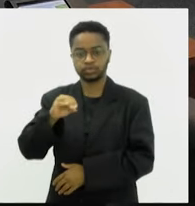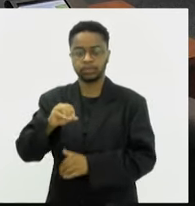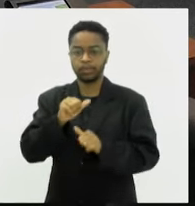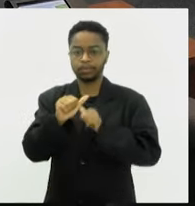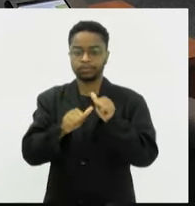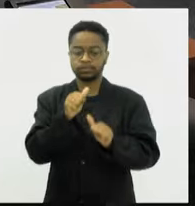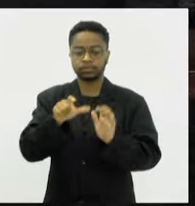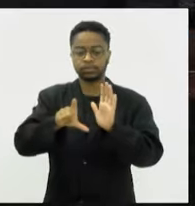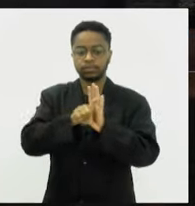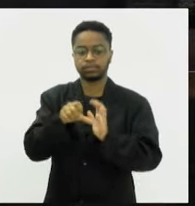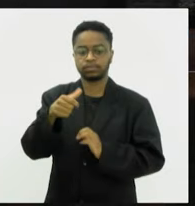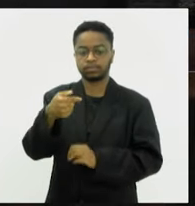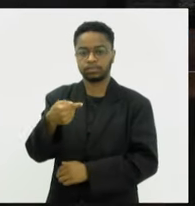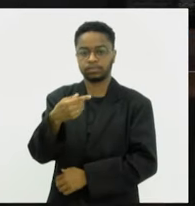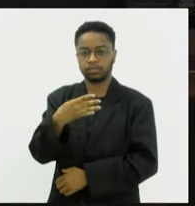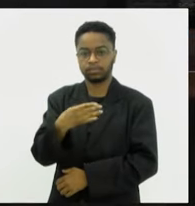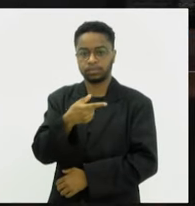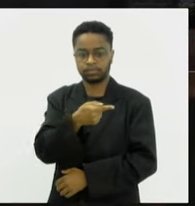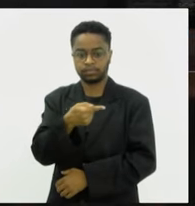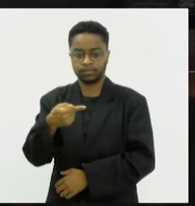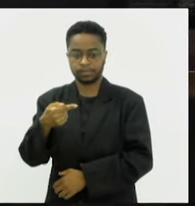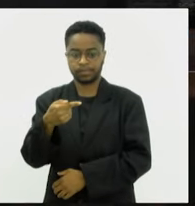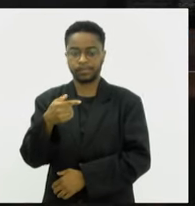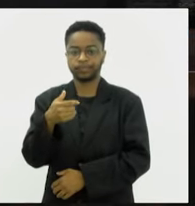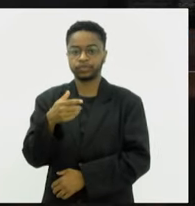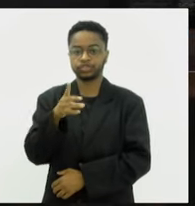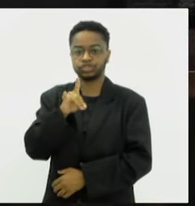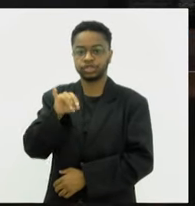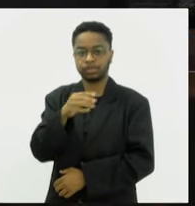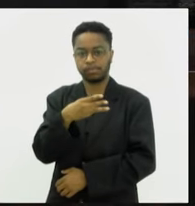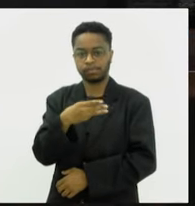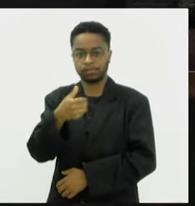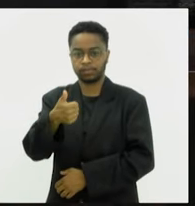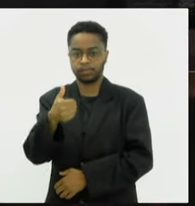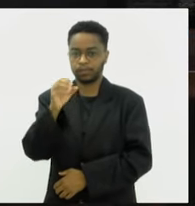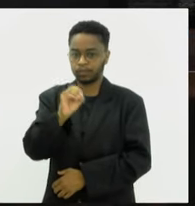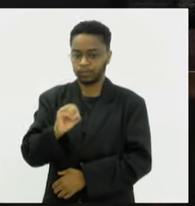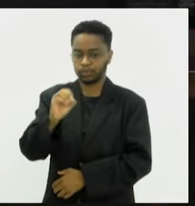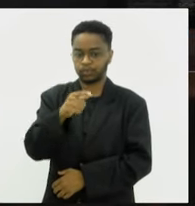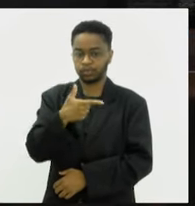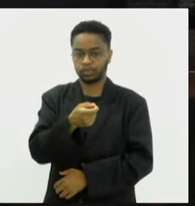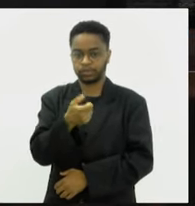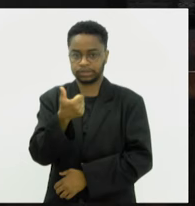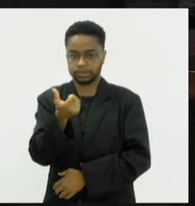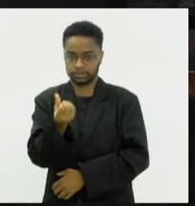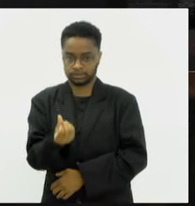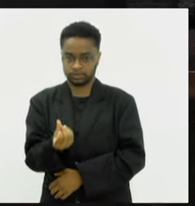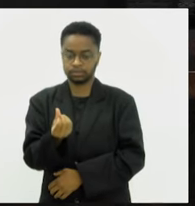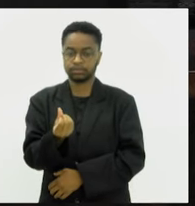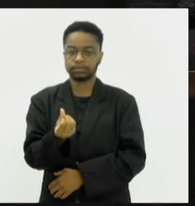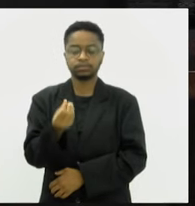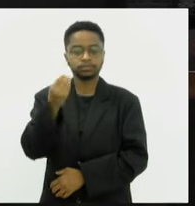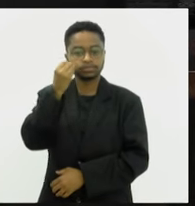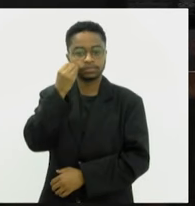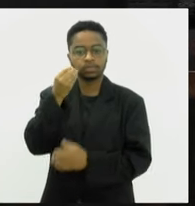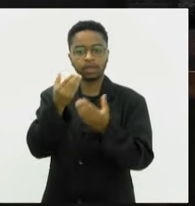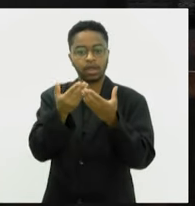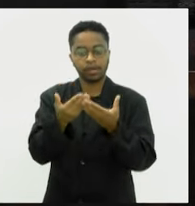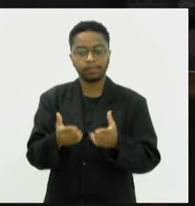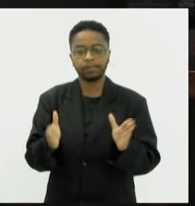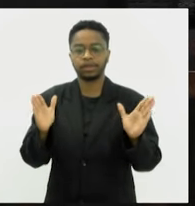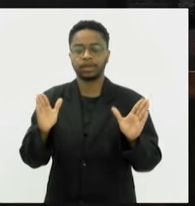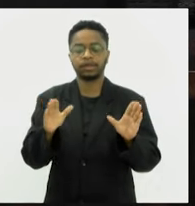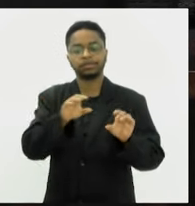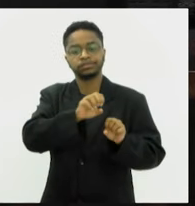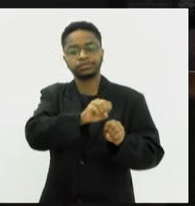lei número 7.477, de 31 de outubro de 2016, para ampliar o ensino